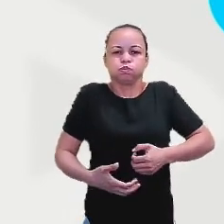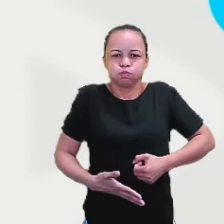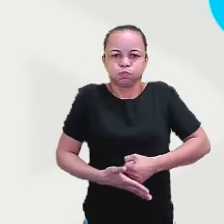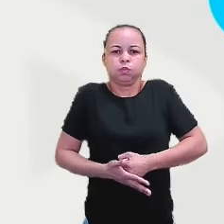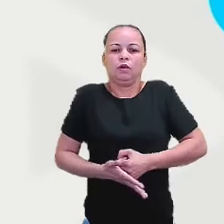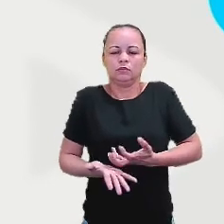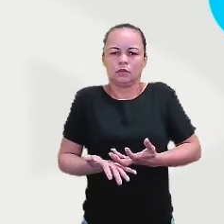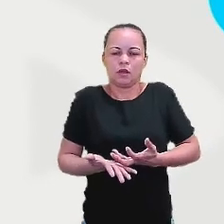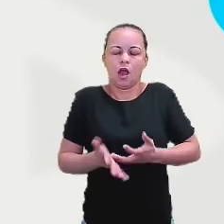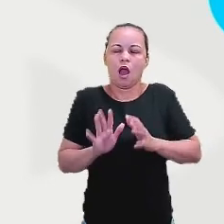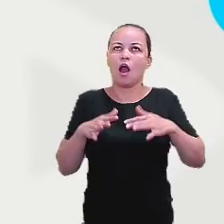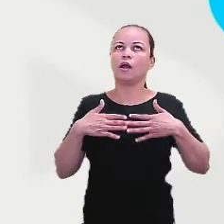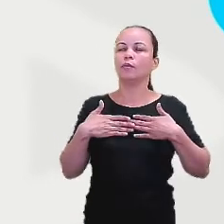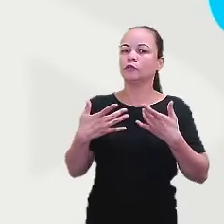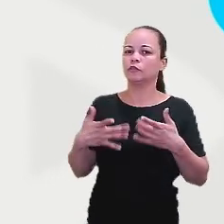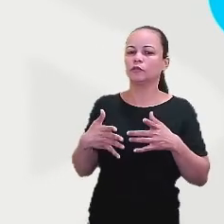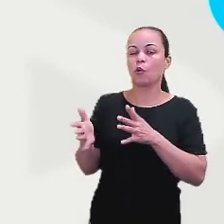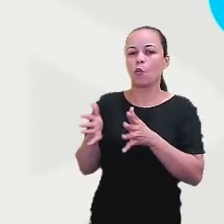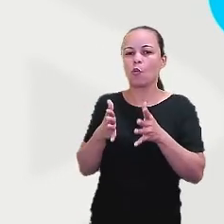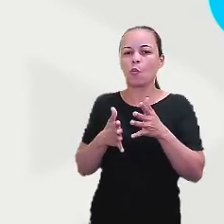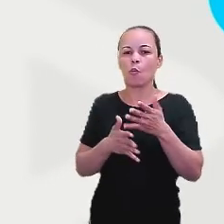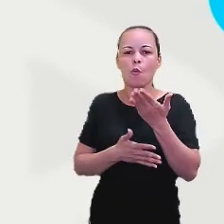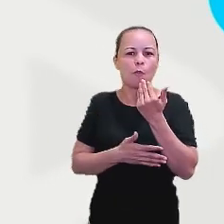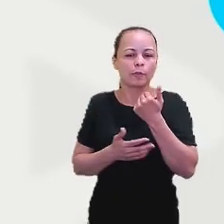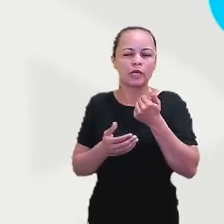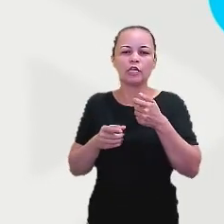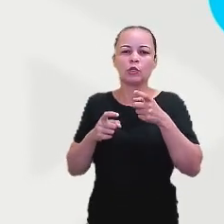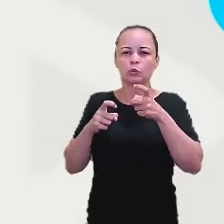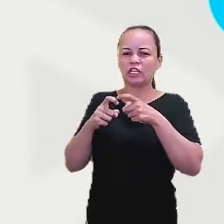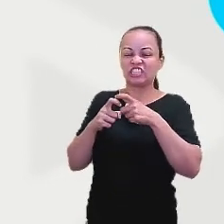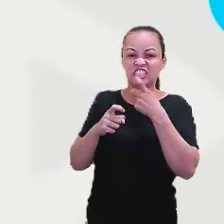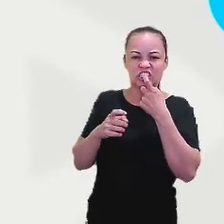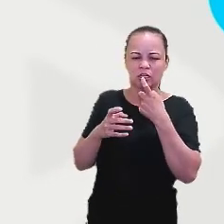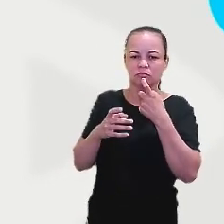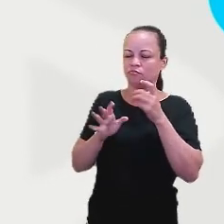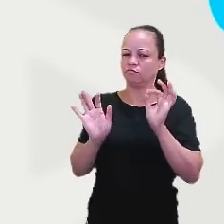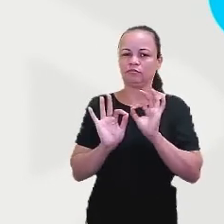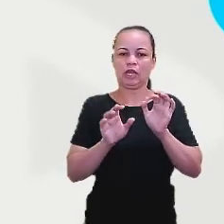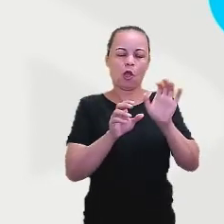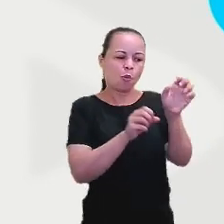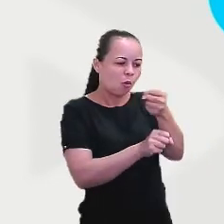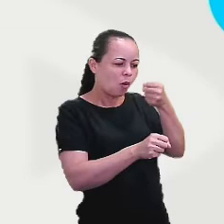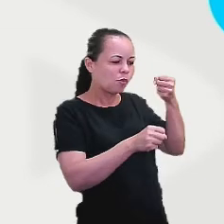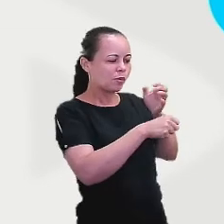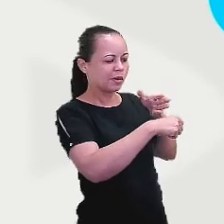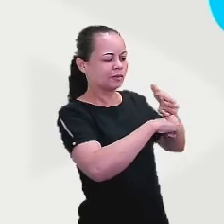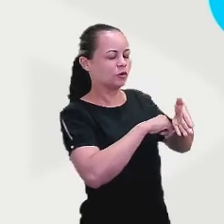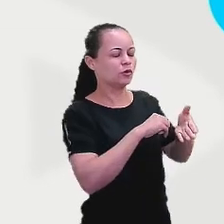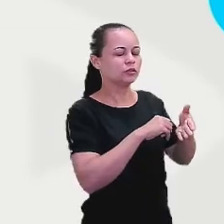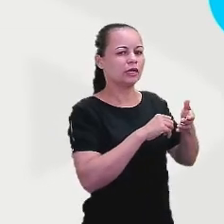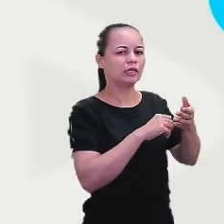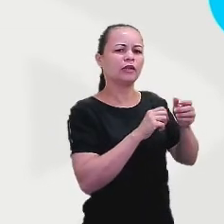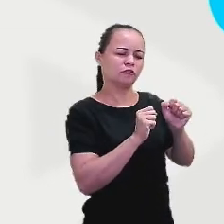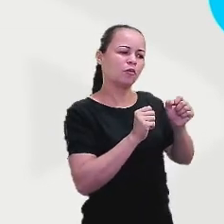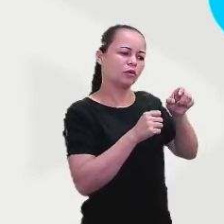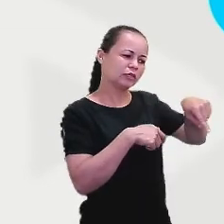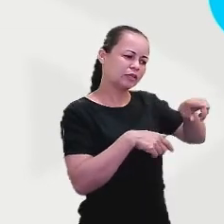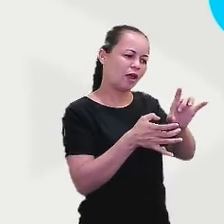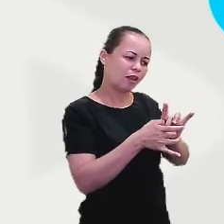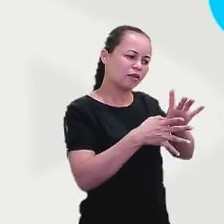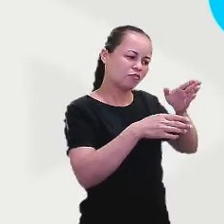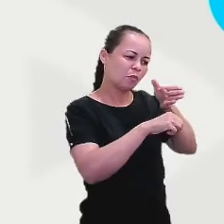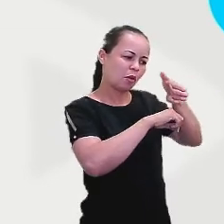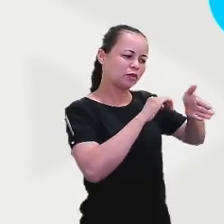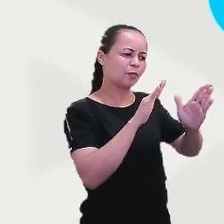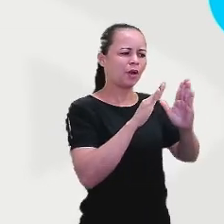dentista. Mas o Dr. Pique entrou na sala e disse que Carlos podia ir para casa. Carlos sentiu um grande alívio e saiu do consultório